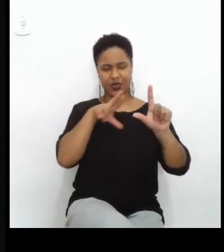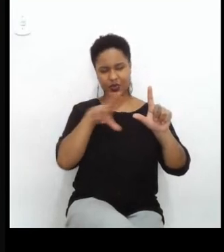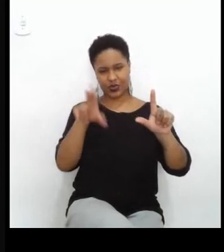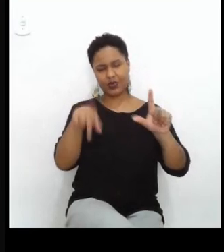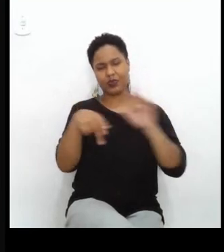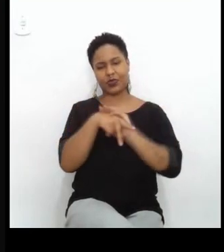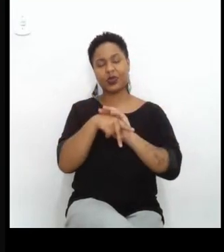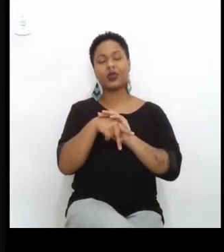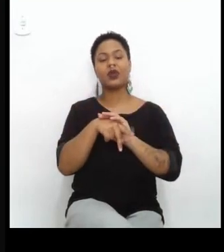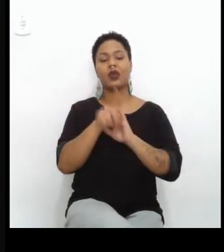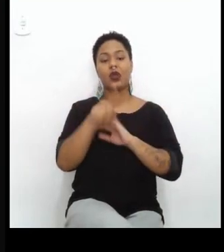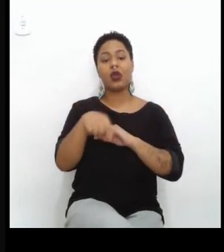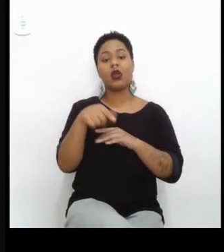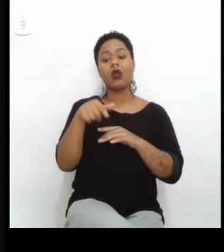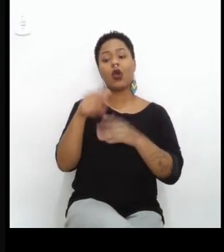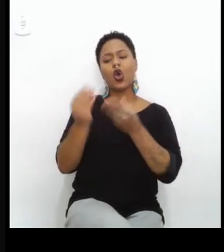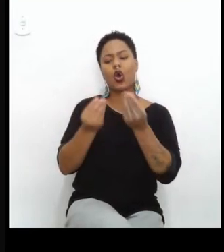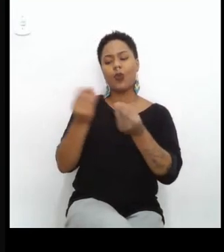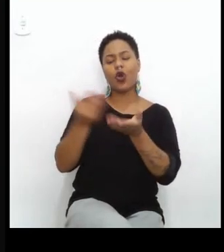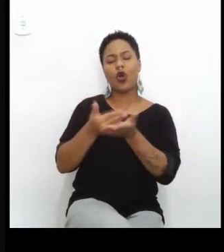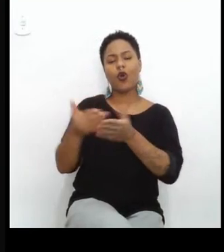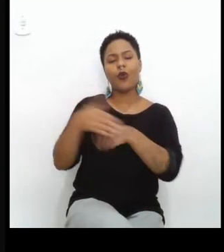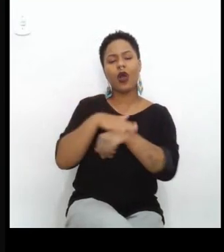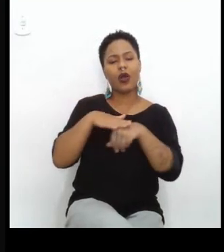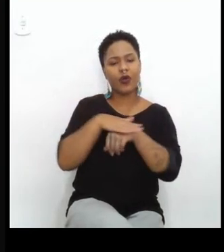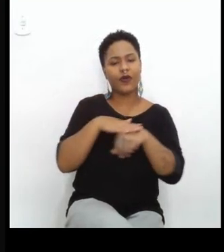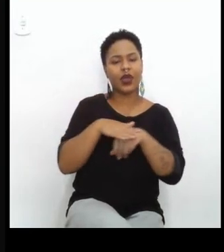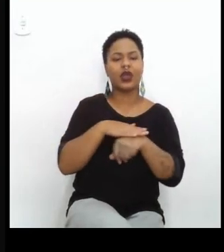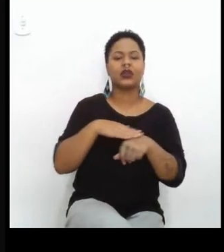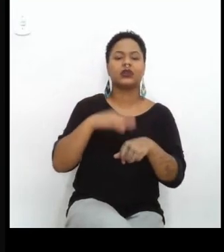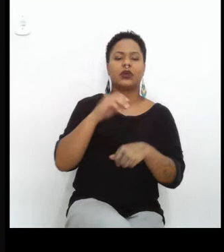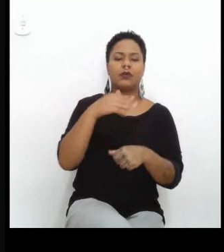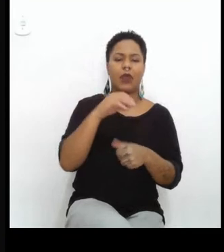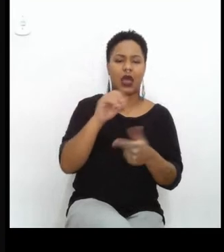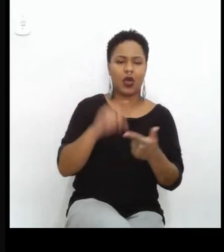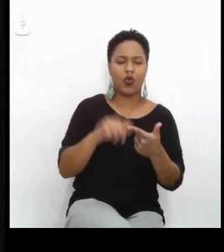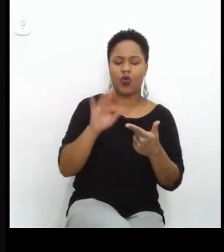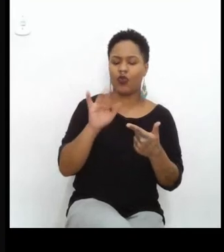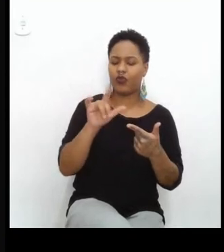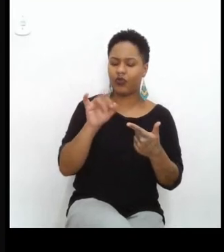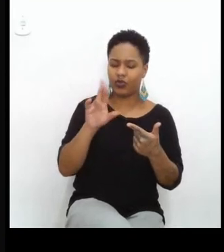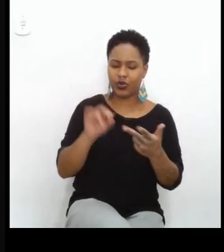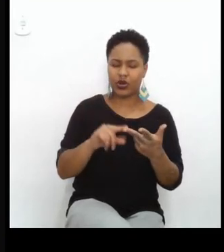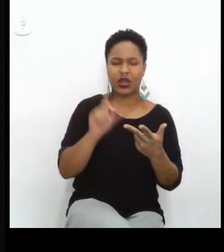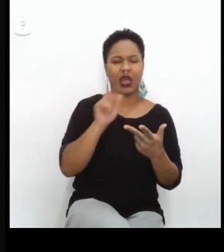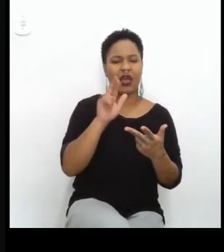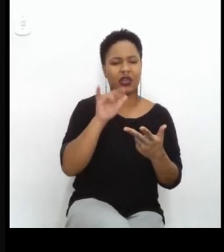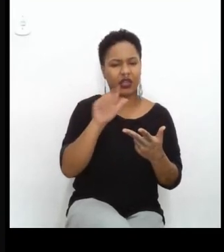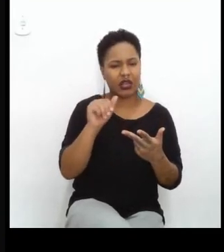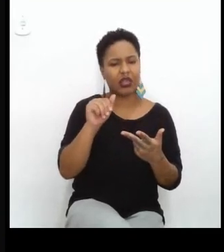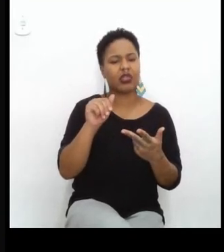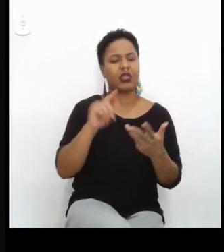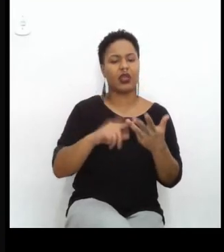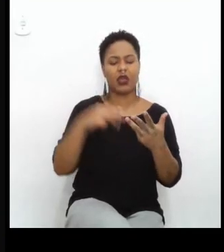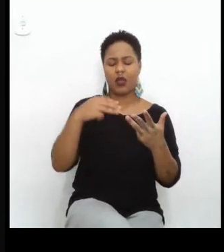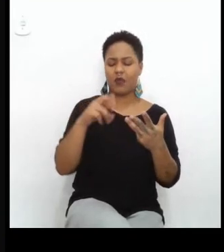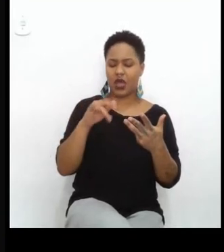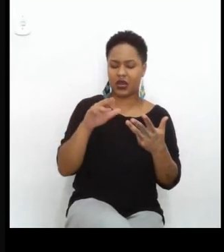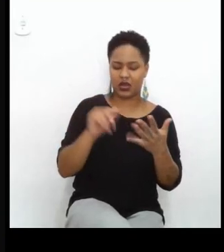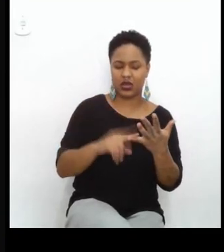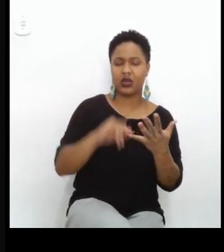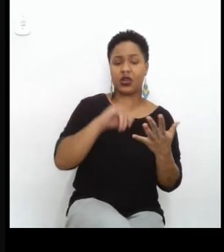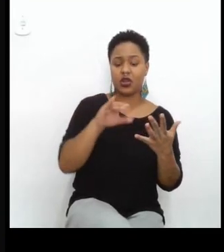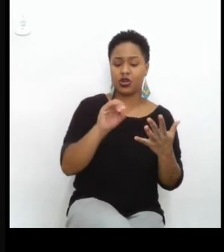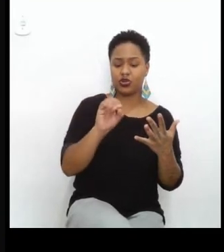grupo de pessoas Marcos Tolentino Yuri fraccaroli podem pela Dona travesti e Adriana Mara Mariane Penteado próprio de um